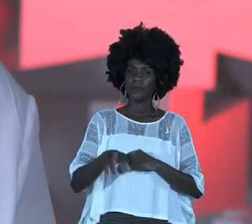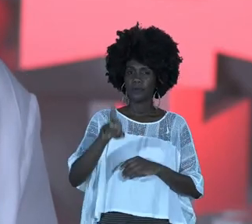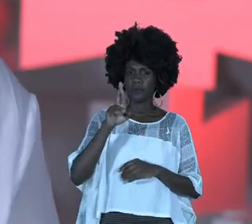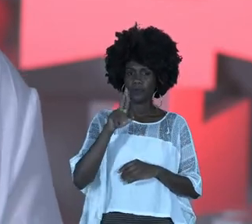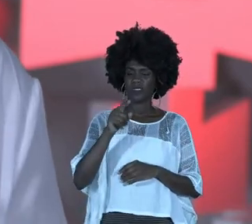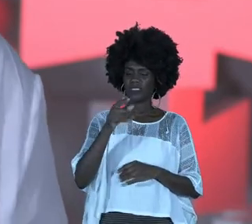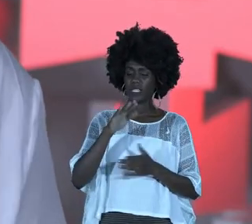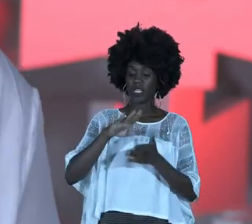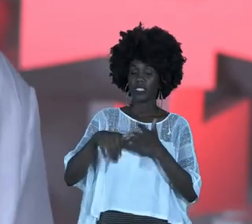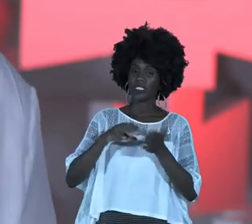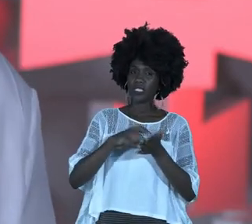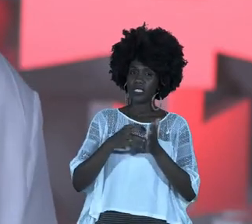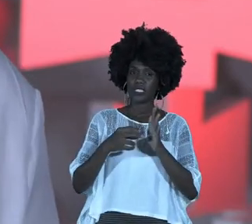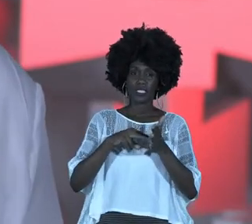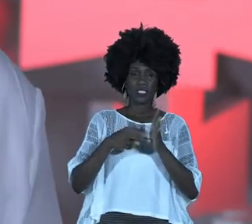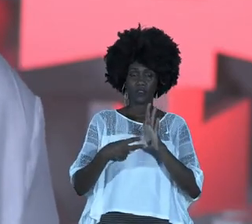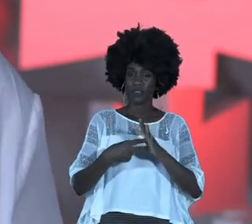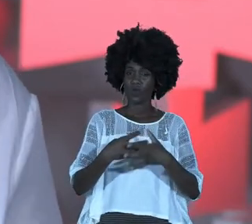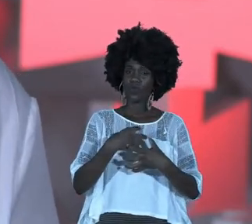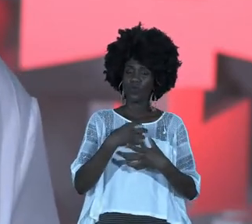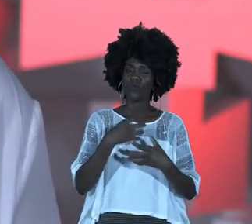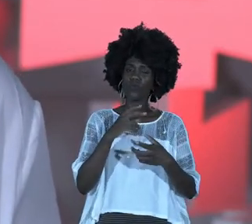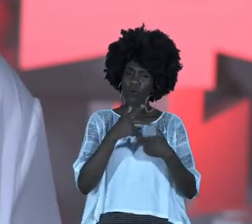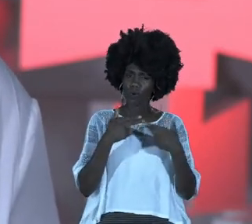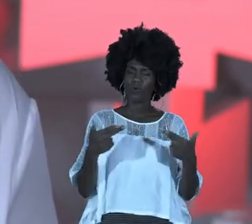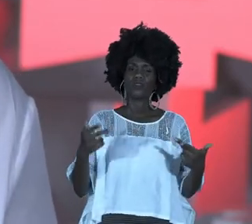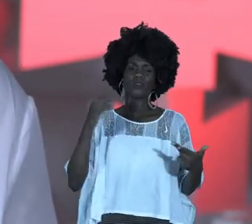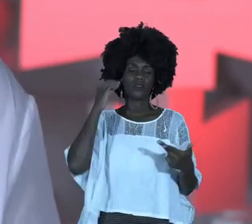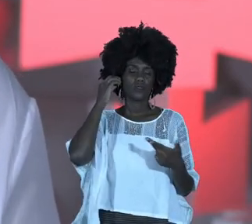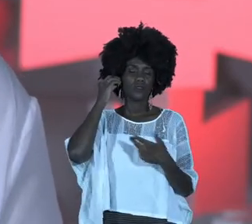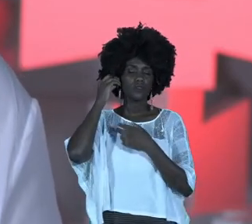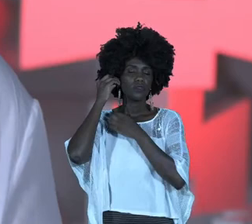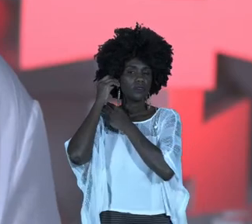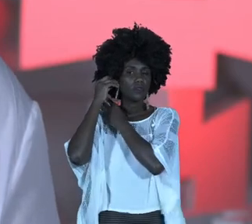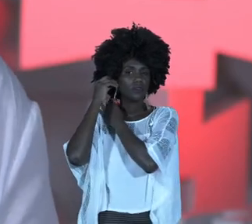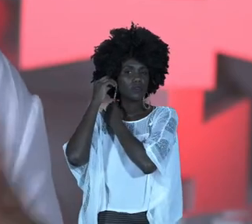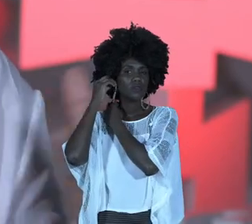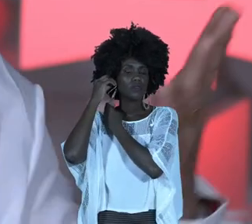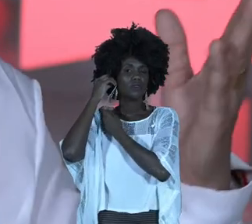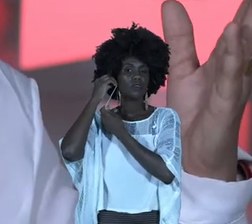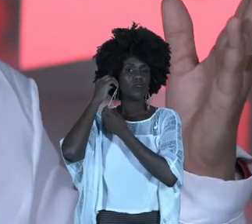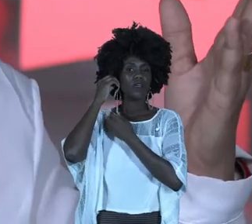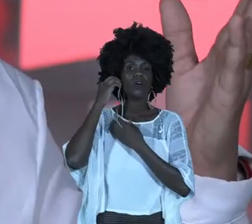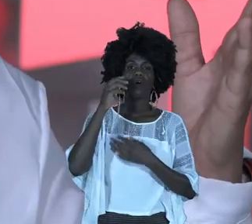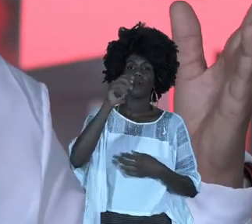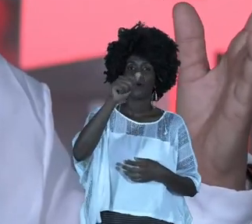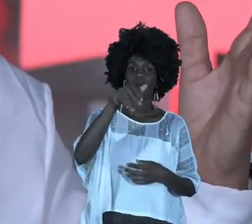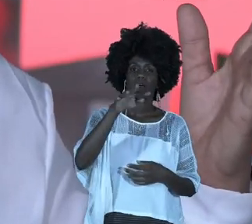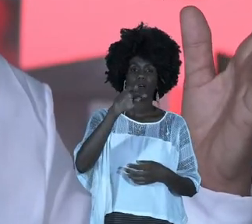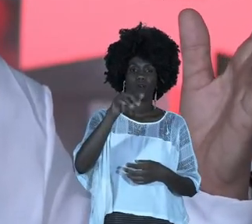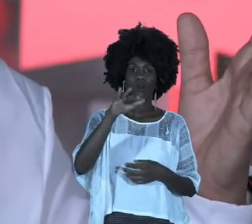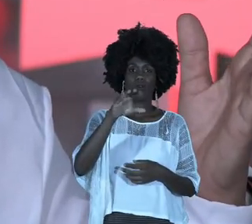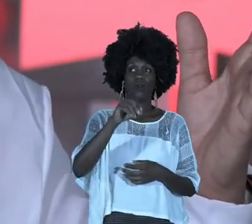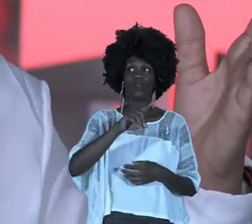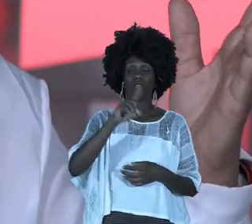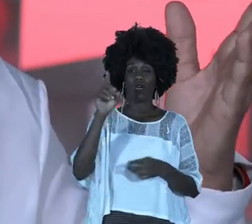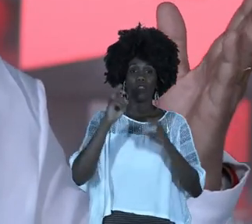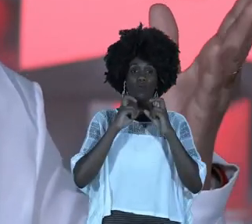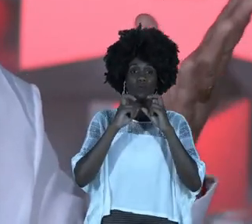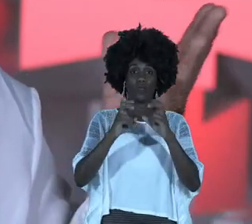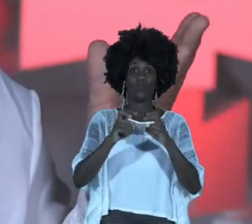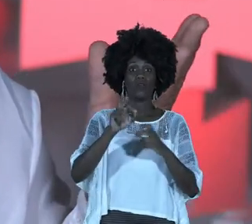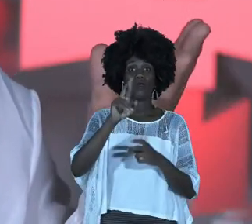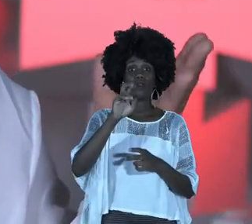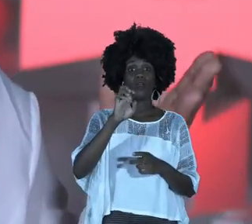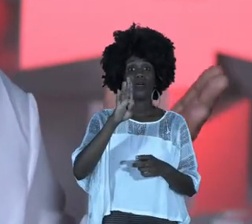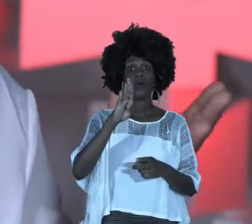falar representação, um sentido, né? Como o trabalho de Antônio Petkov lá no metrô da República,